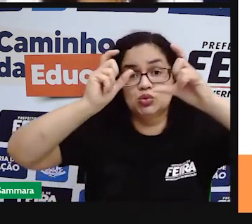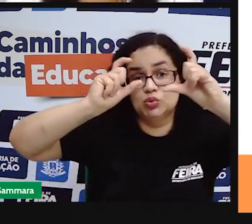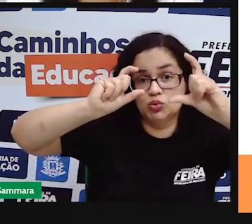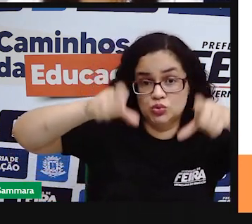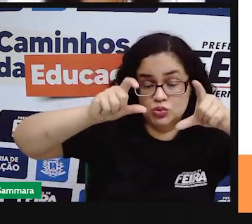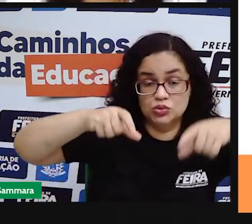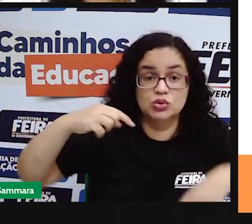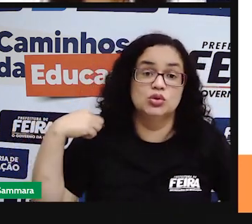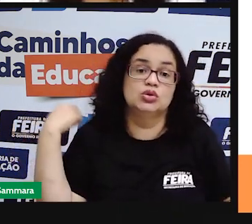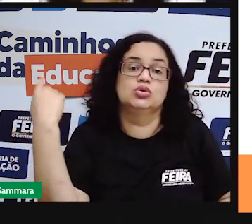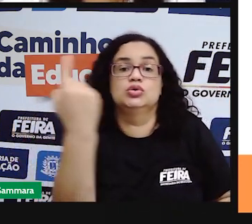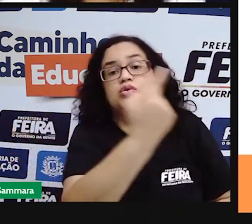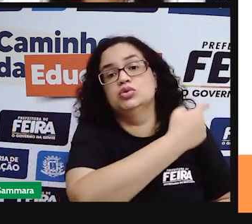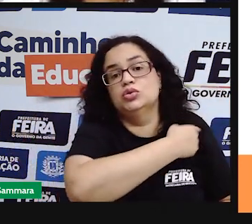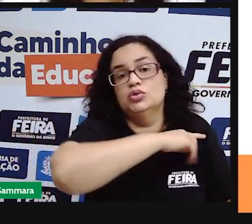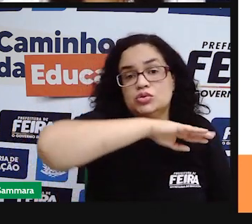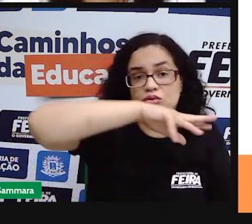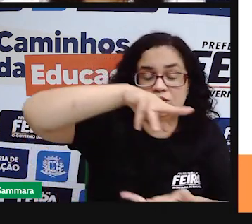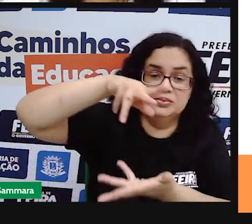no nosso planeta.